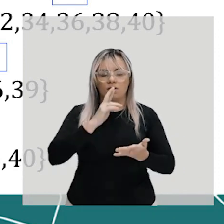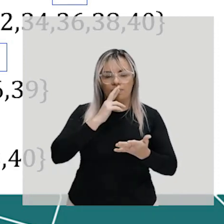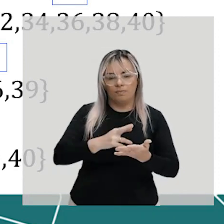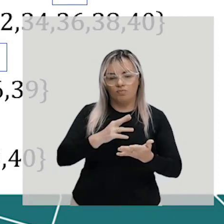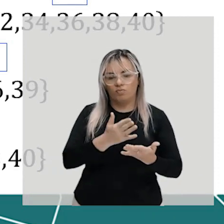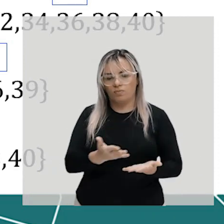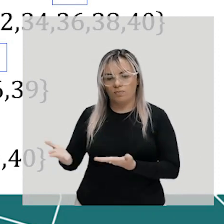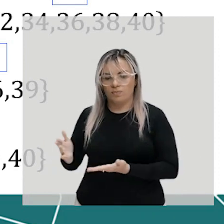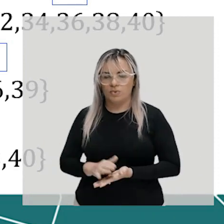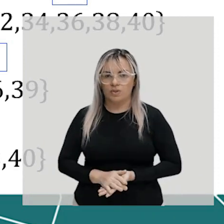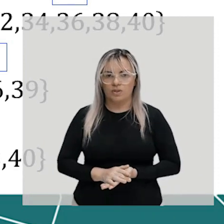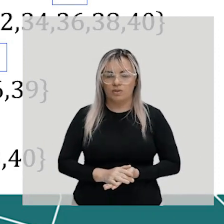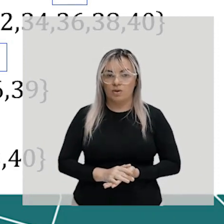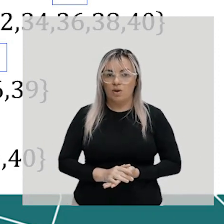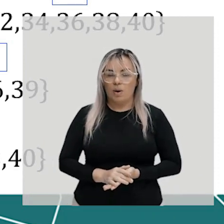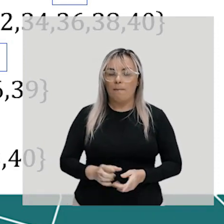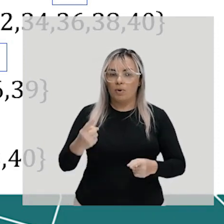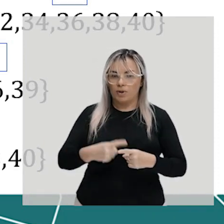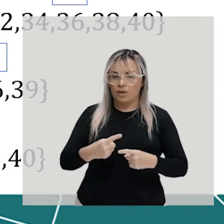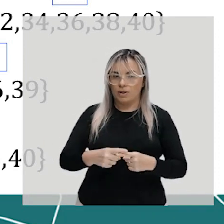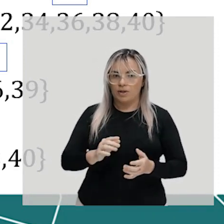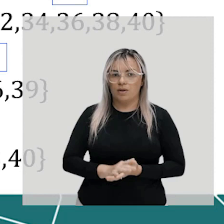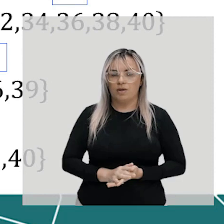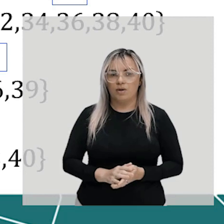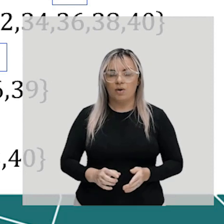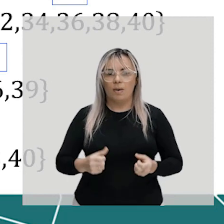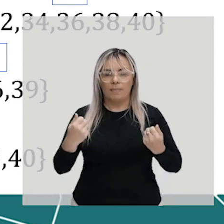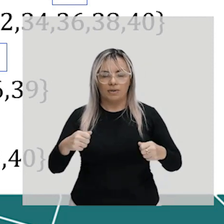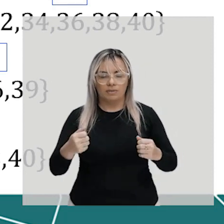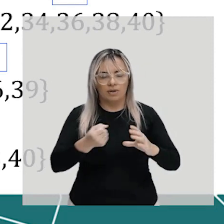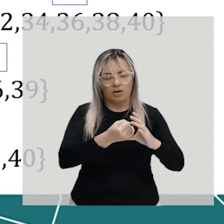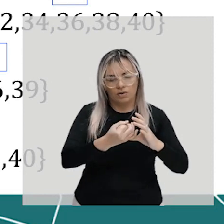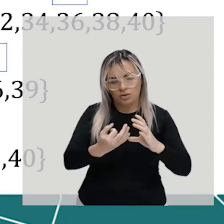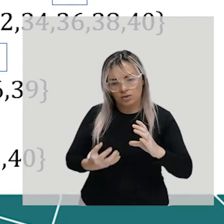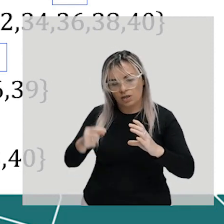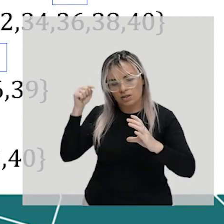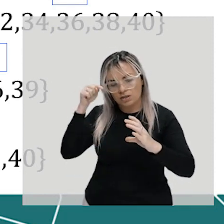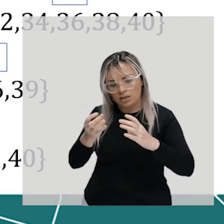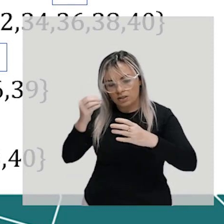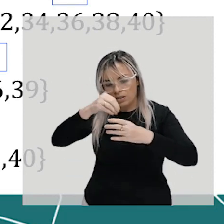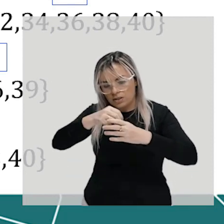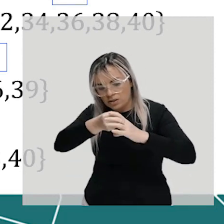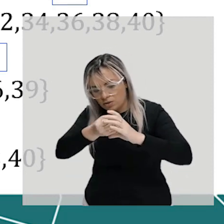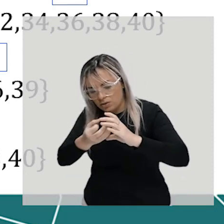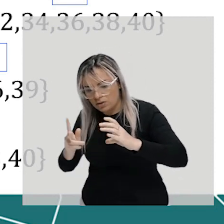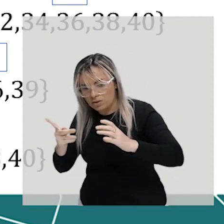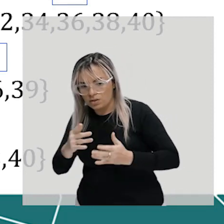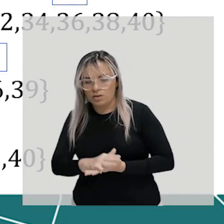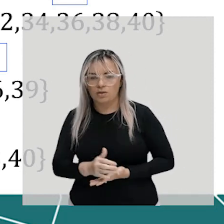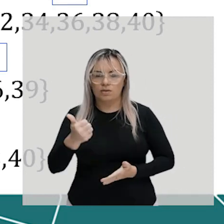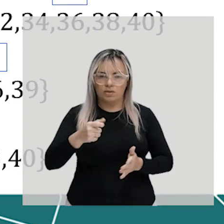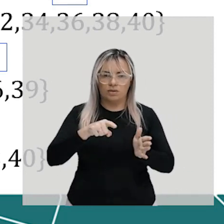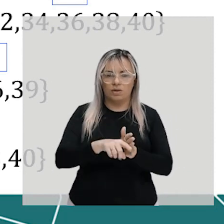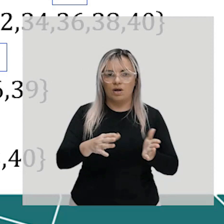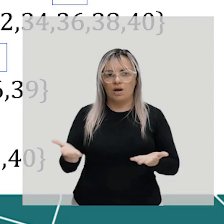escreveu o conjunto H não é da resposta eu precisava dizer a quantidade de elementos que tem em H tá bom essa foi a nossa primeira questão